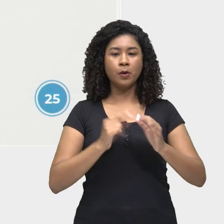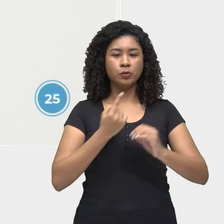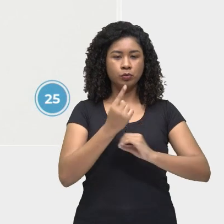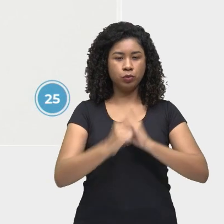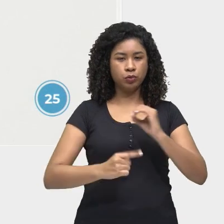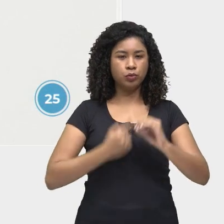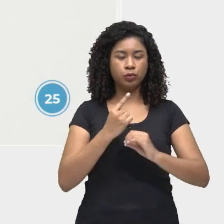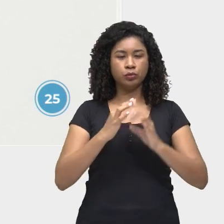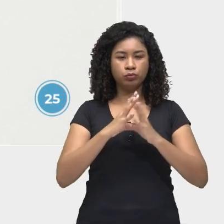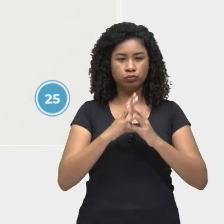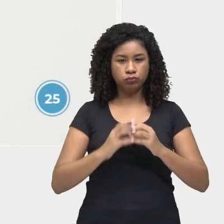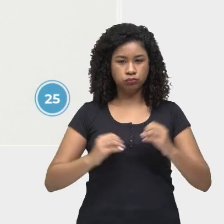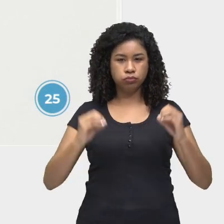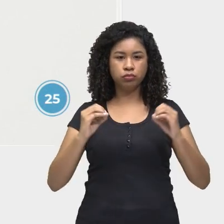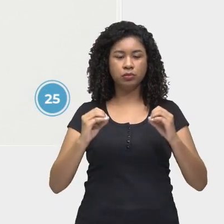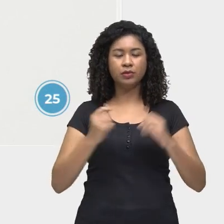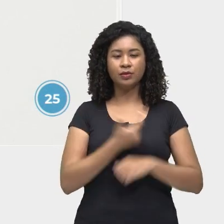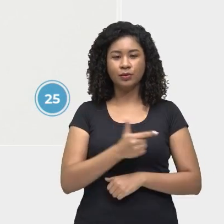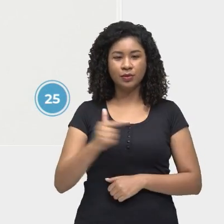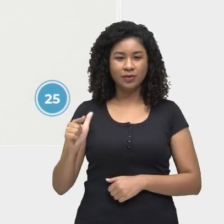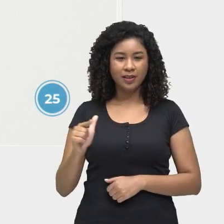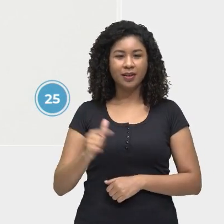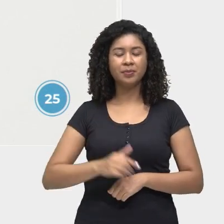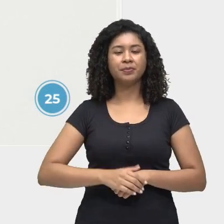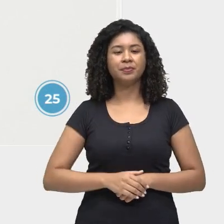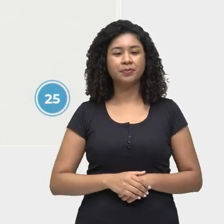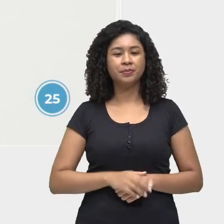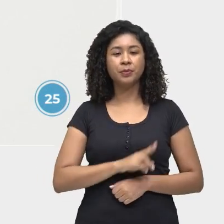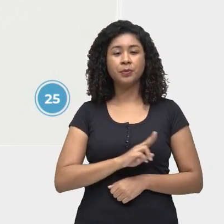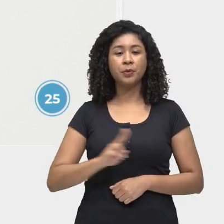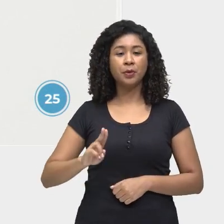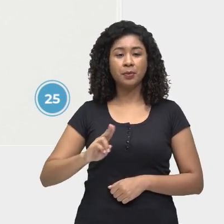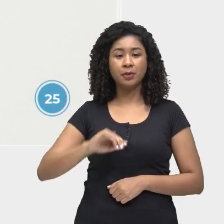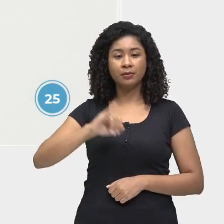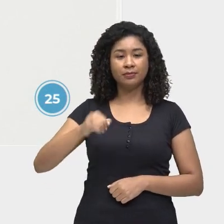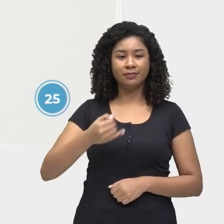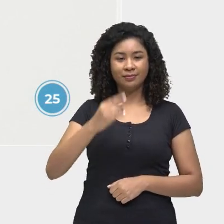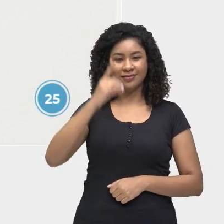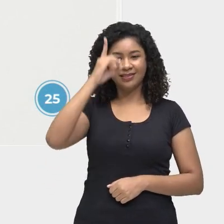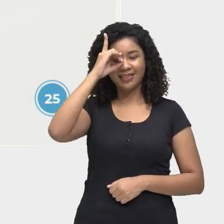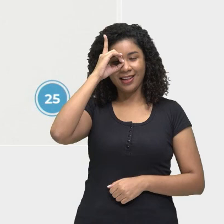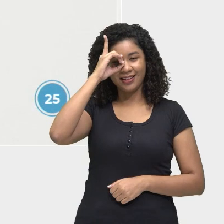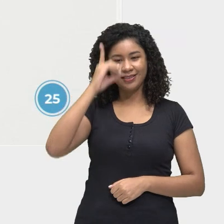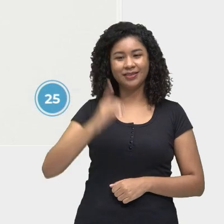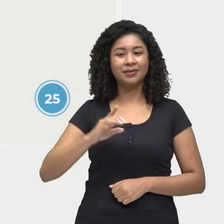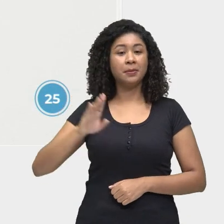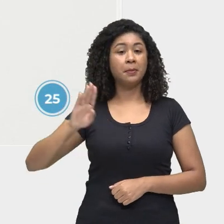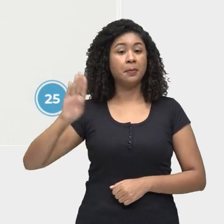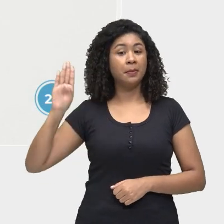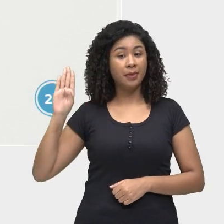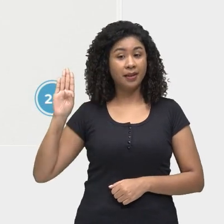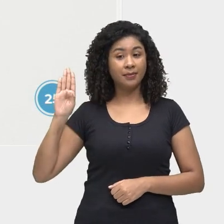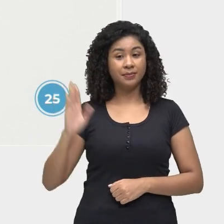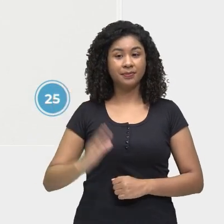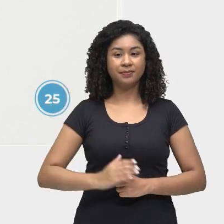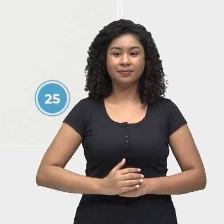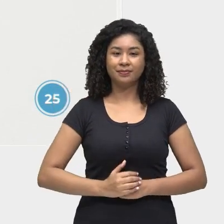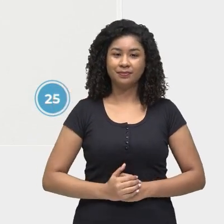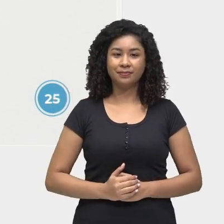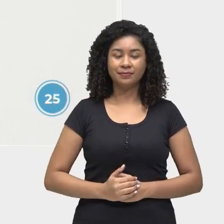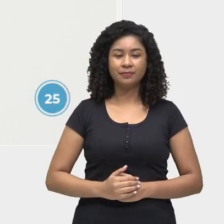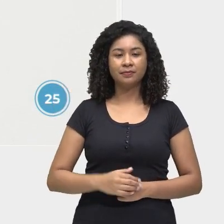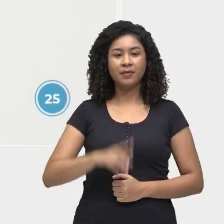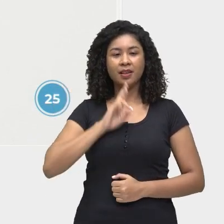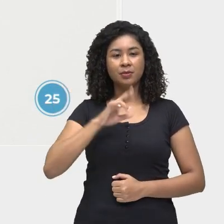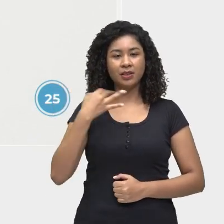indivisível, maciço e indestrutível, foi Dalton, que a letra que sobra é a B. Então, nós temos aí a resposta D,